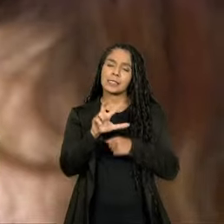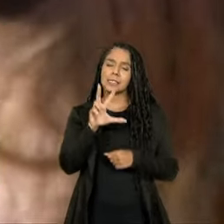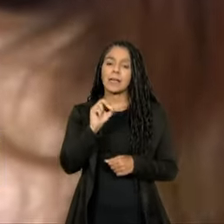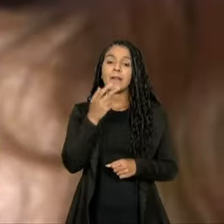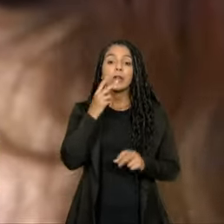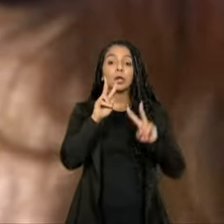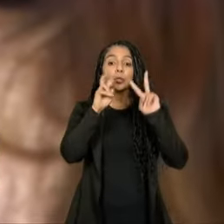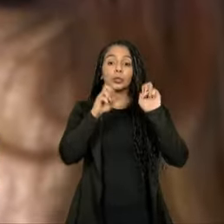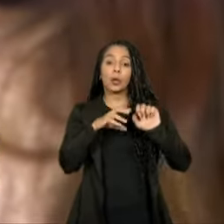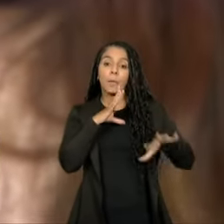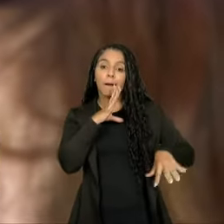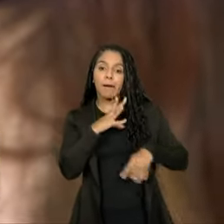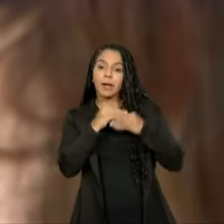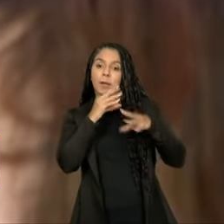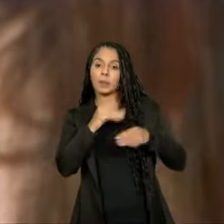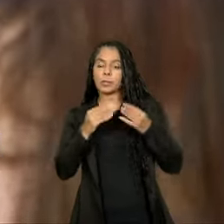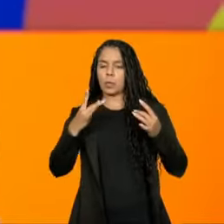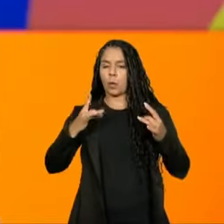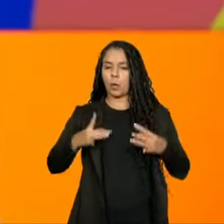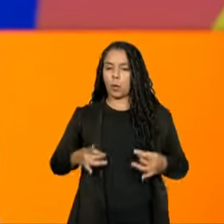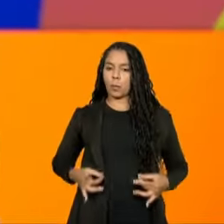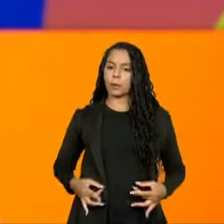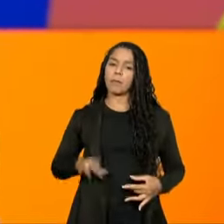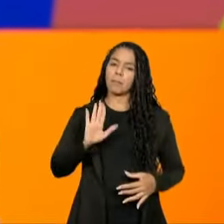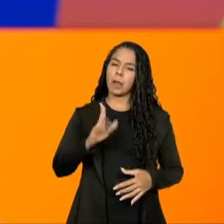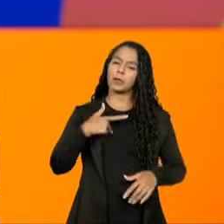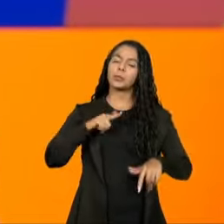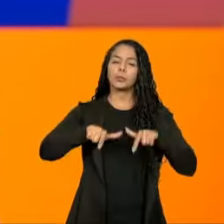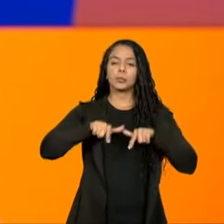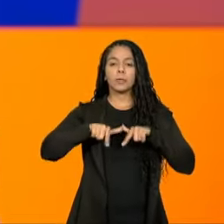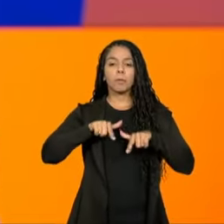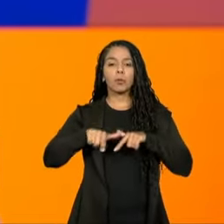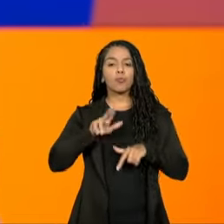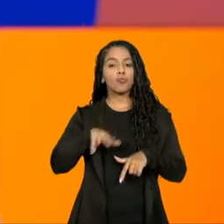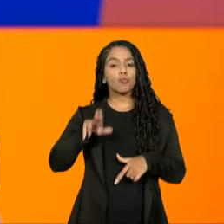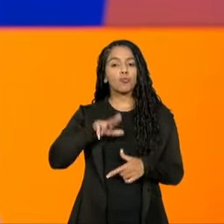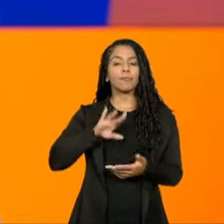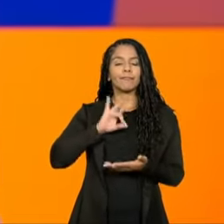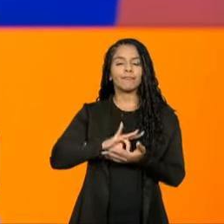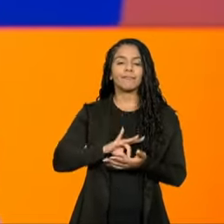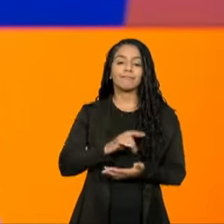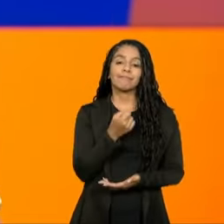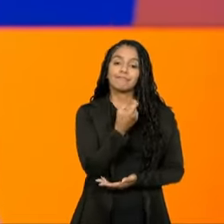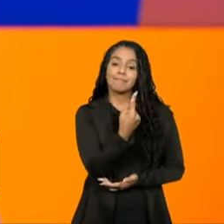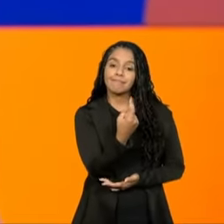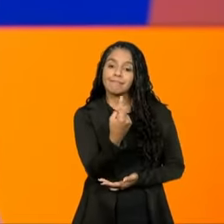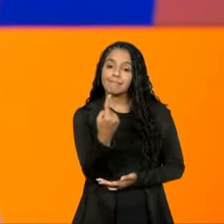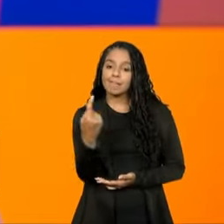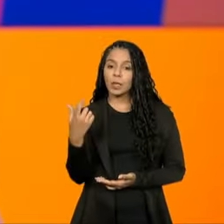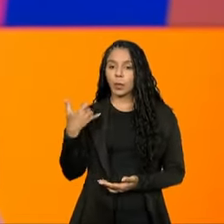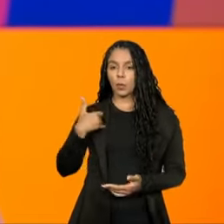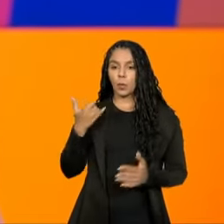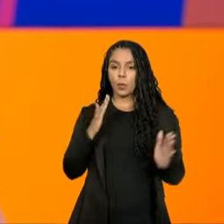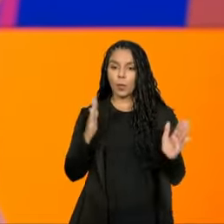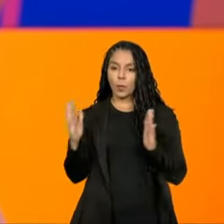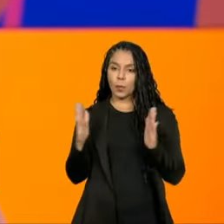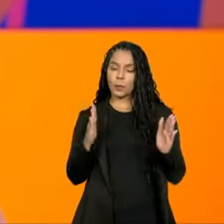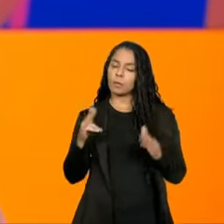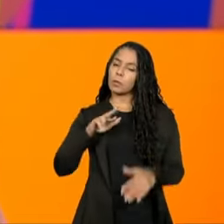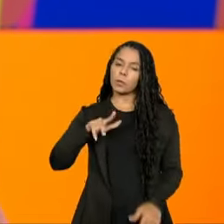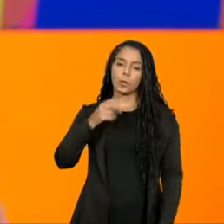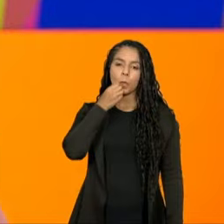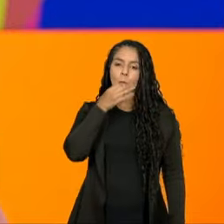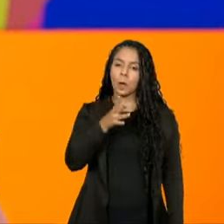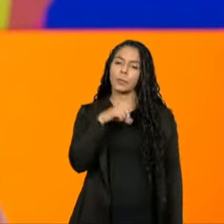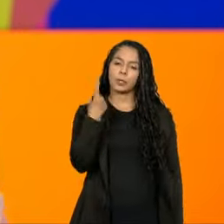reposição hormonal. Da reposição hormonal. Só que o trabalho usa, na verdade, indivíduos numa faixa etária que não é a ideal.